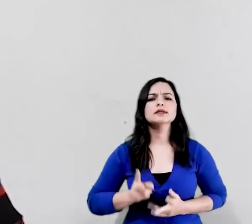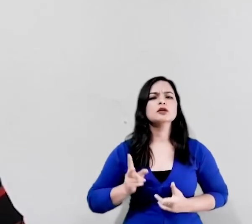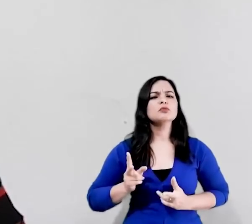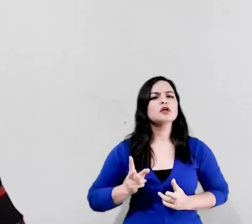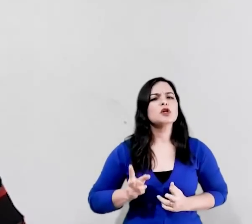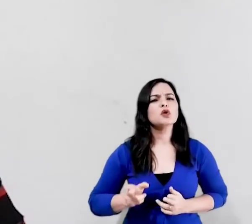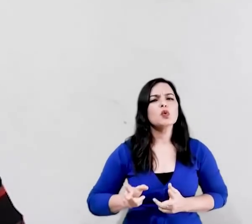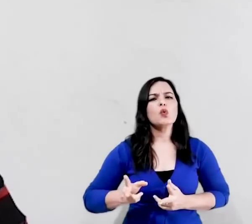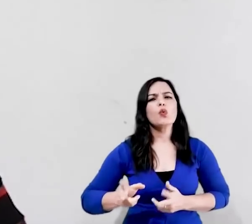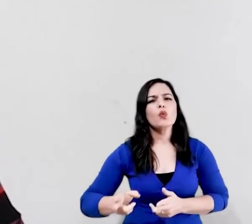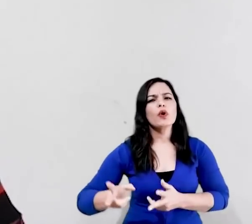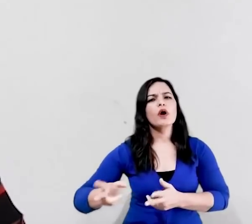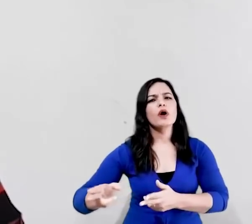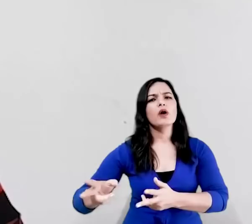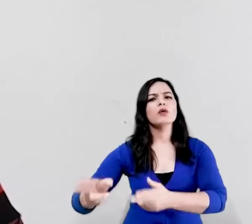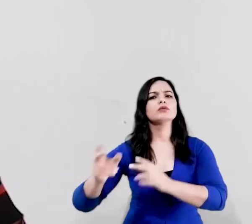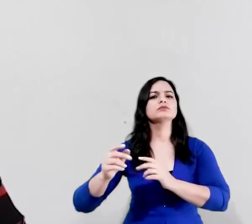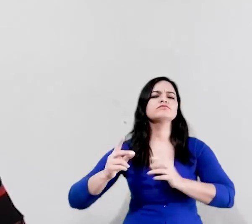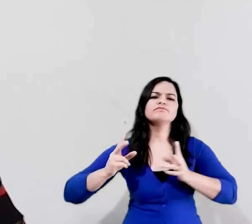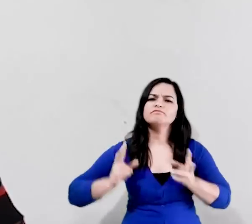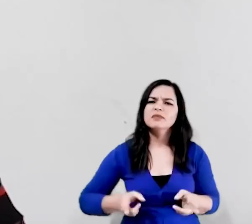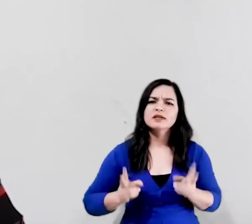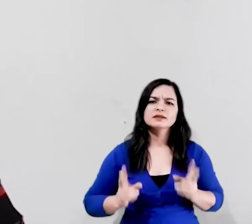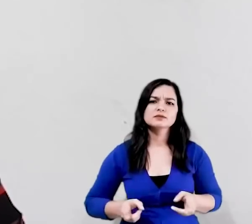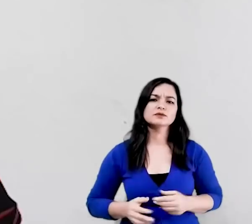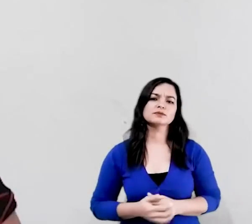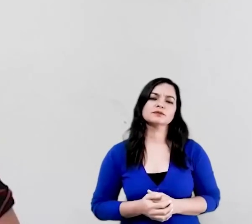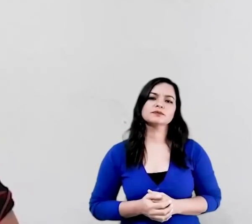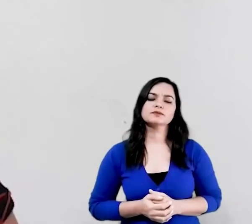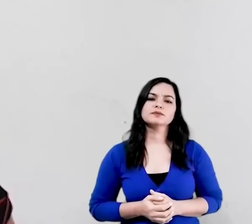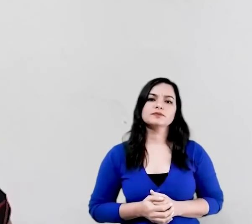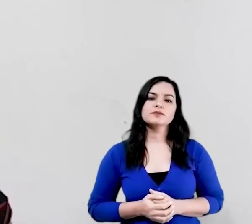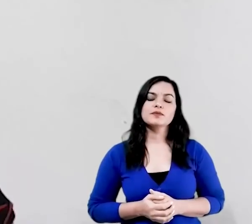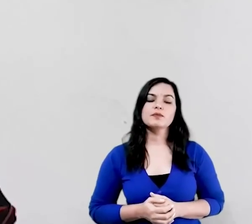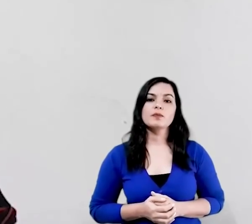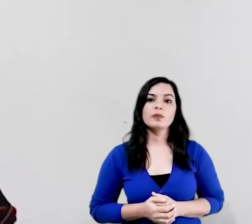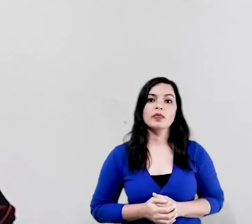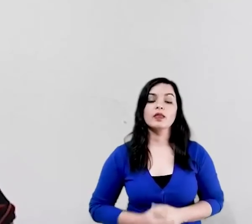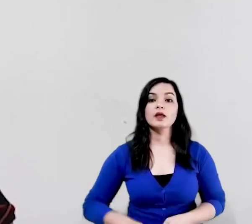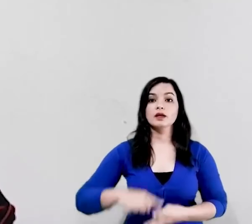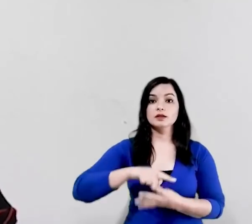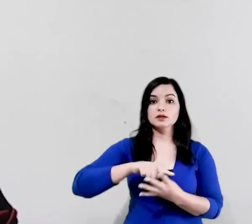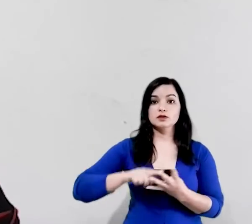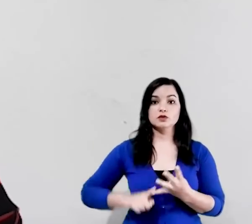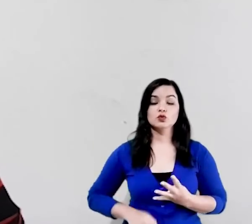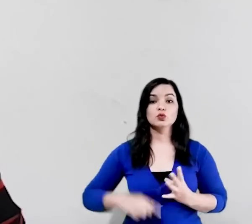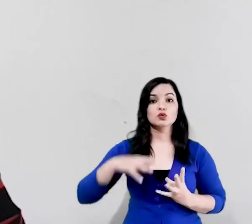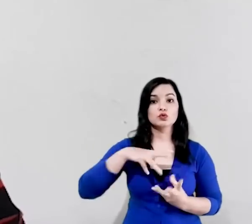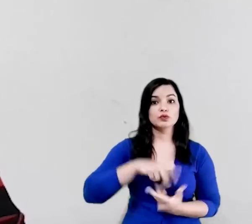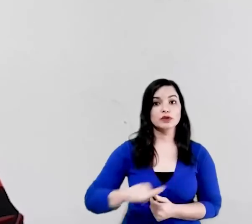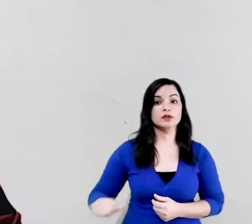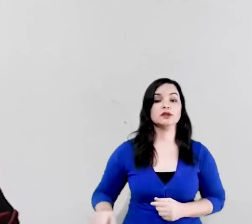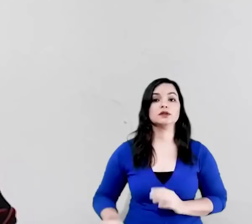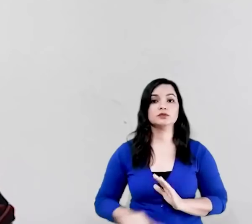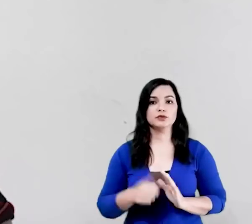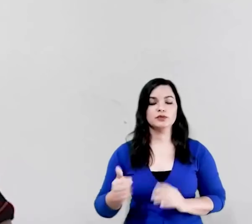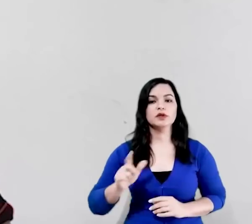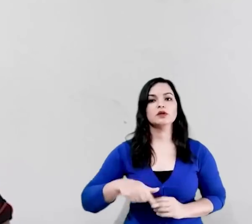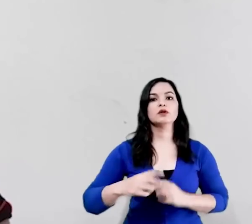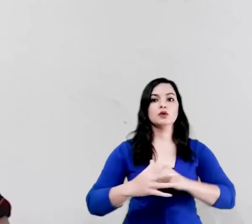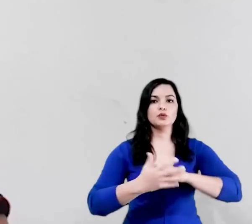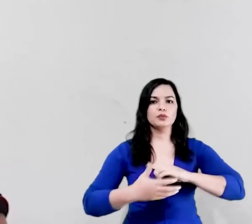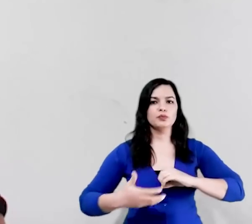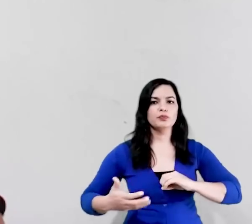do Sol seja sempre o mesmo. Os primeiros planetas, Mercúrio,